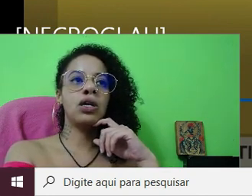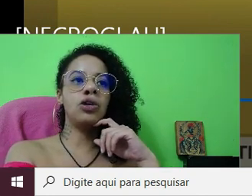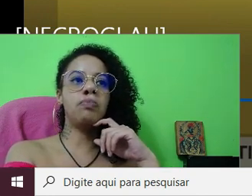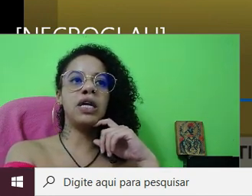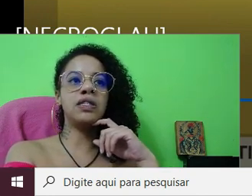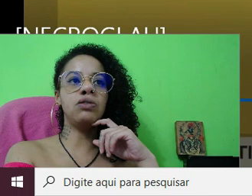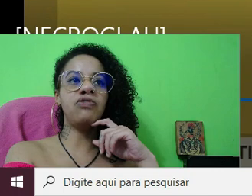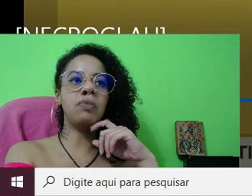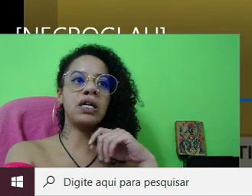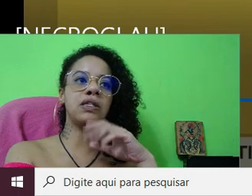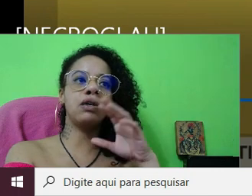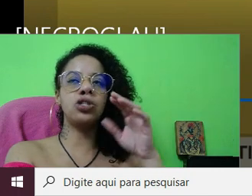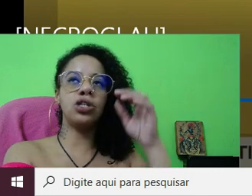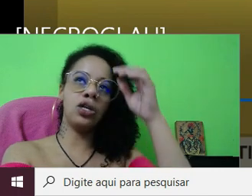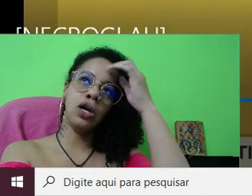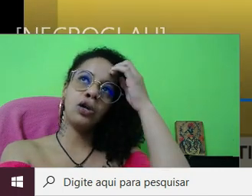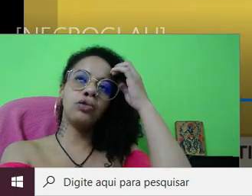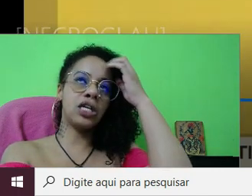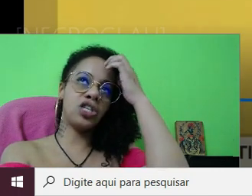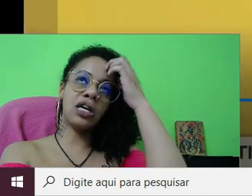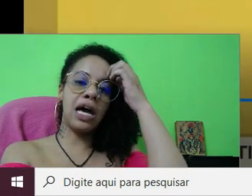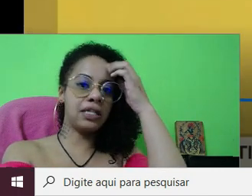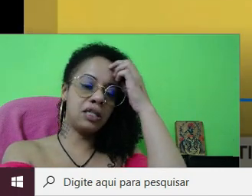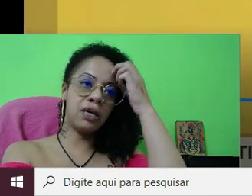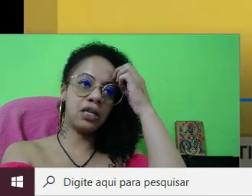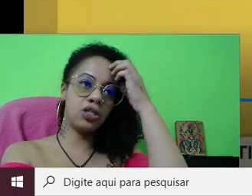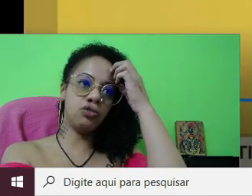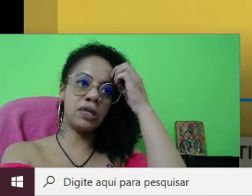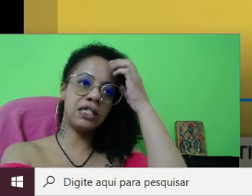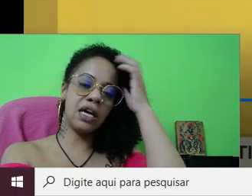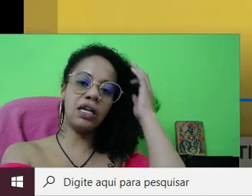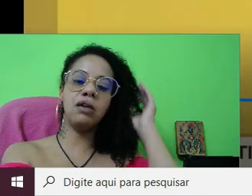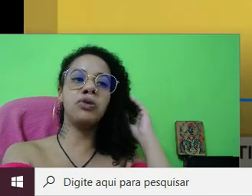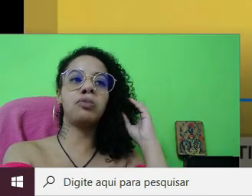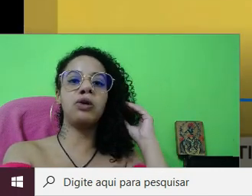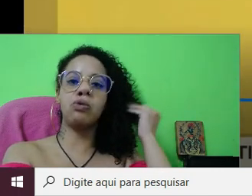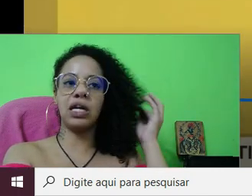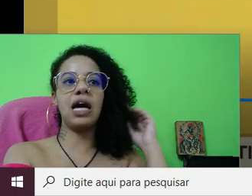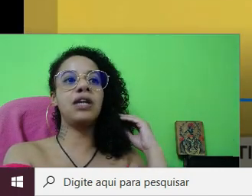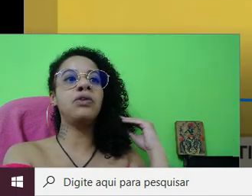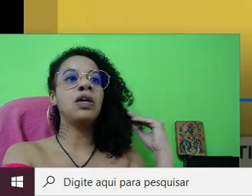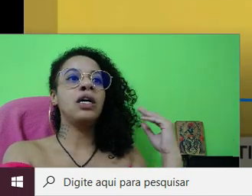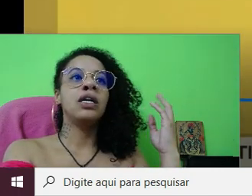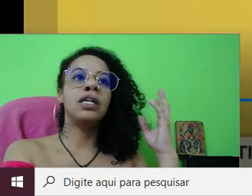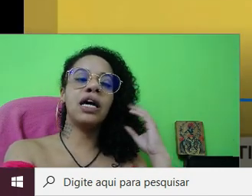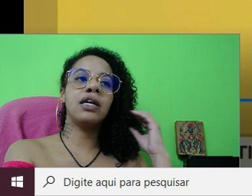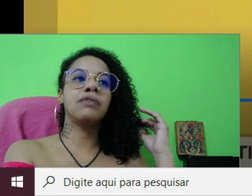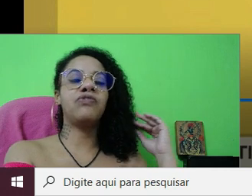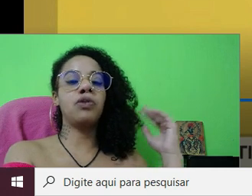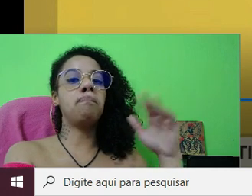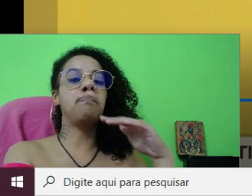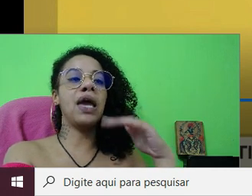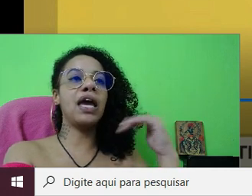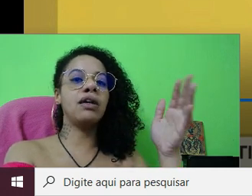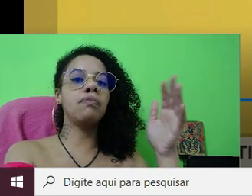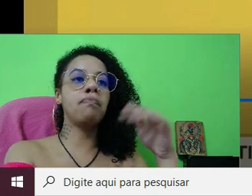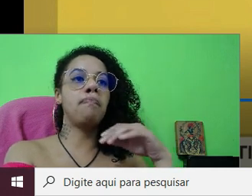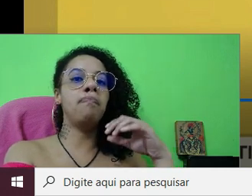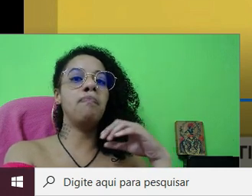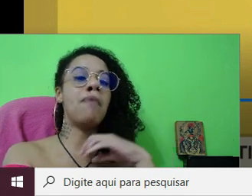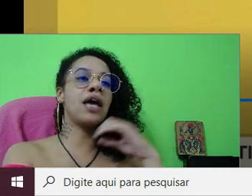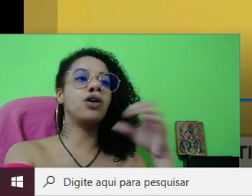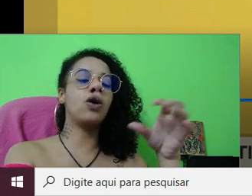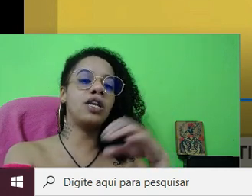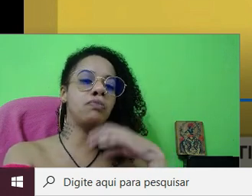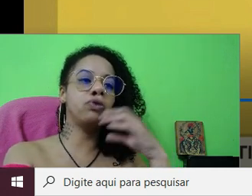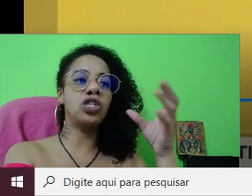que no Brasil foi uma questão de luta de classes para de uma sair muito pelo contrário né foi bem